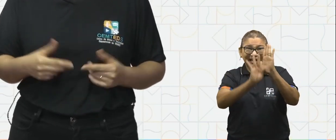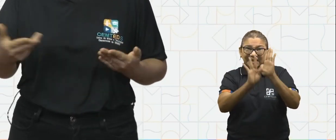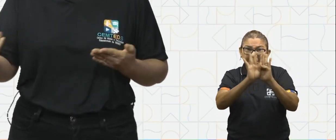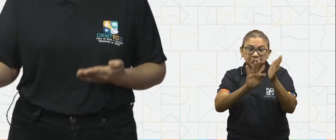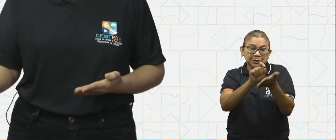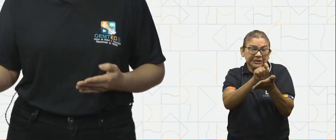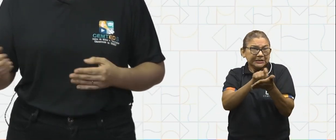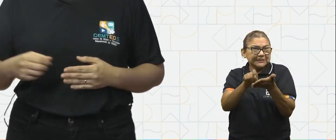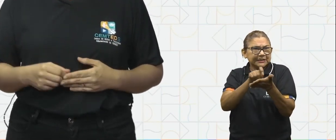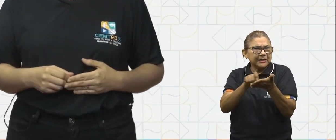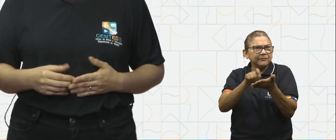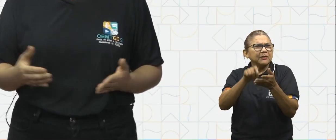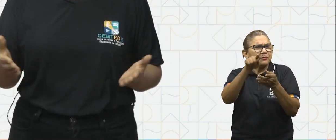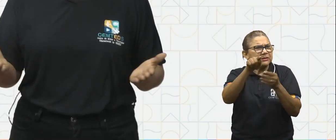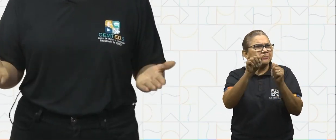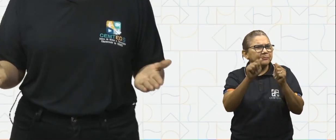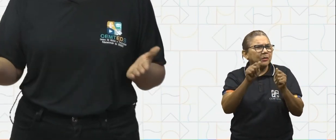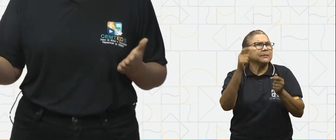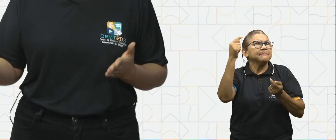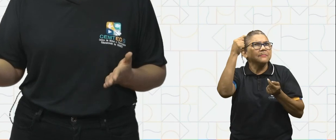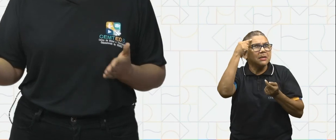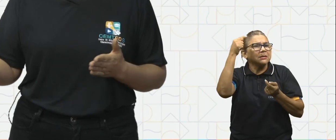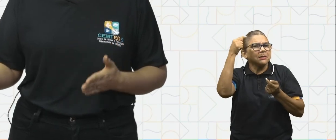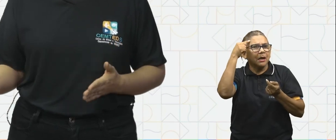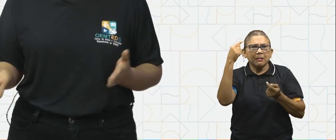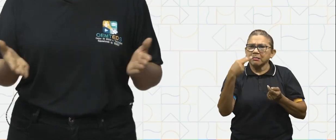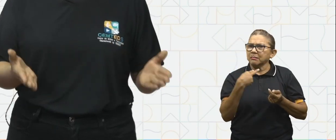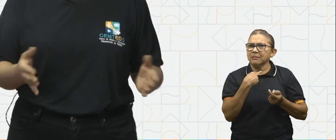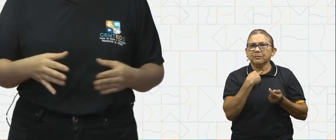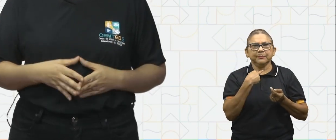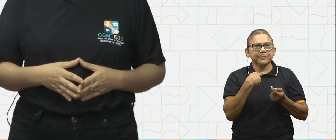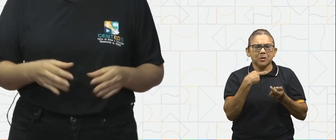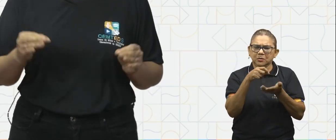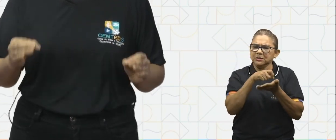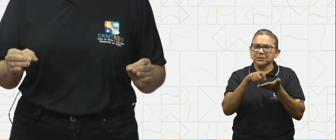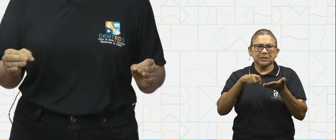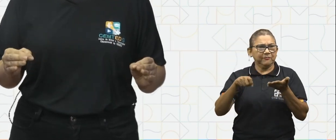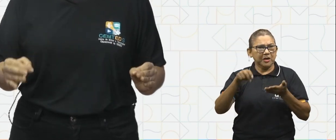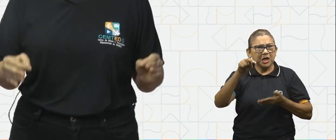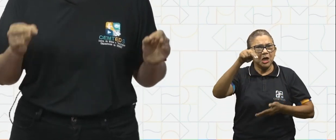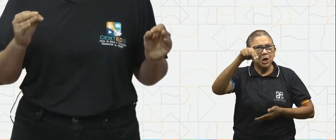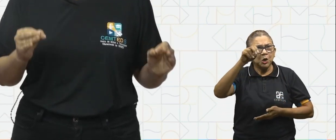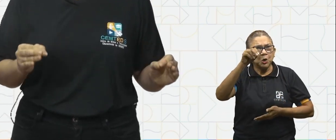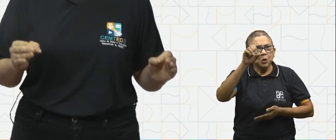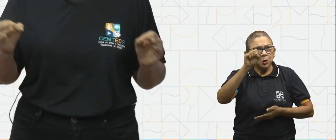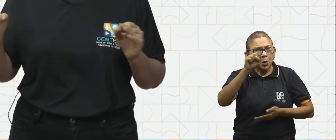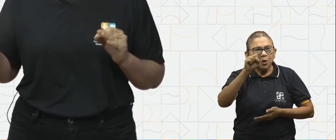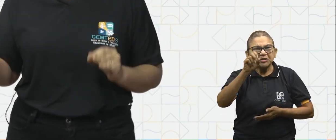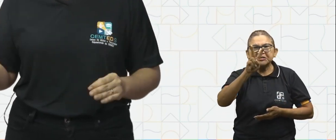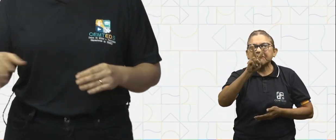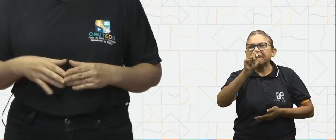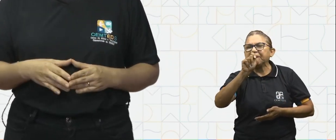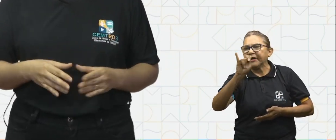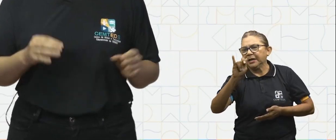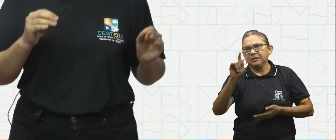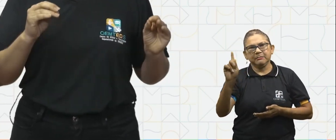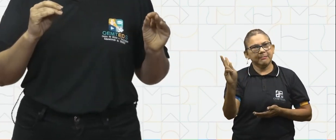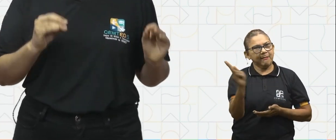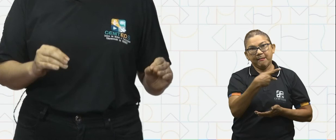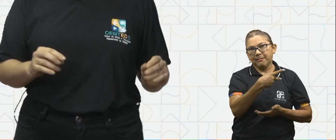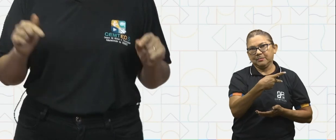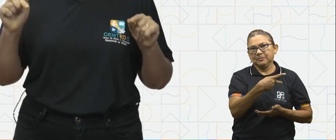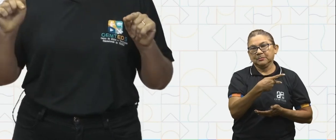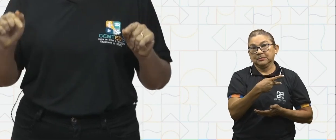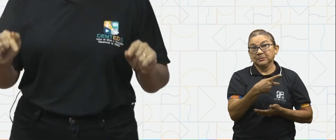você tem mais tempo de pensar, não se pode escrever nós vai. O correto é nós vamos,